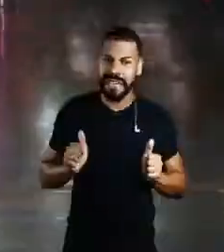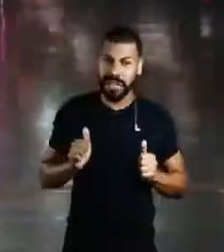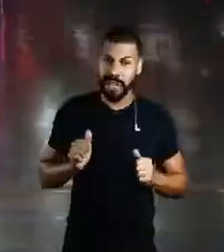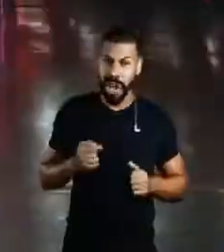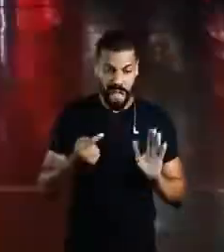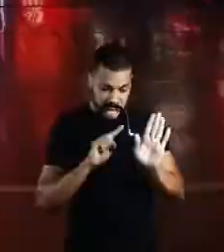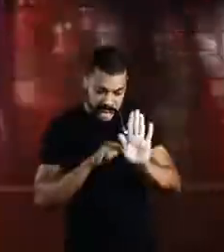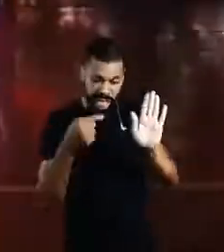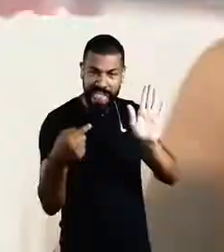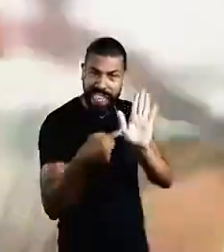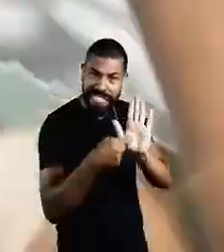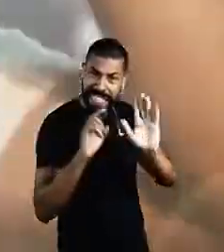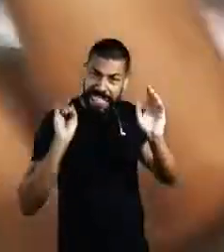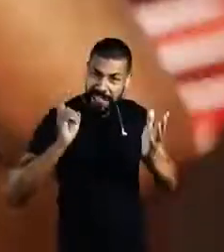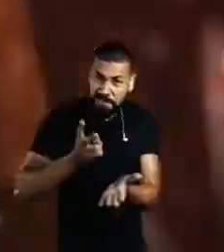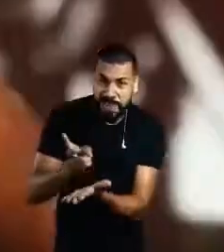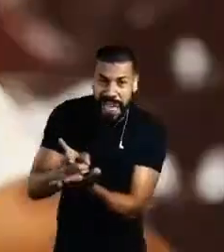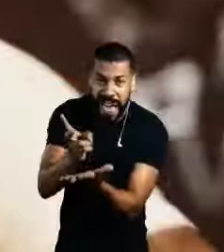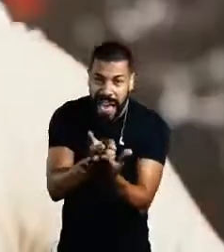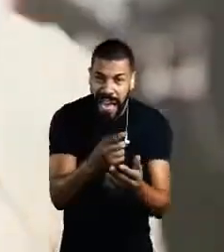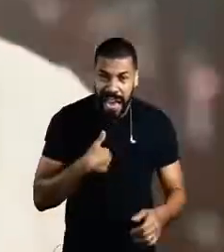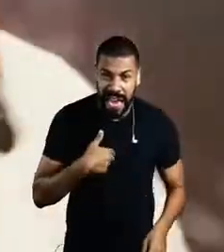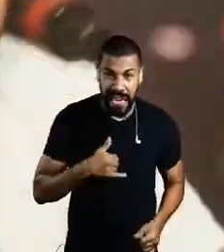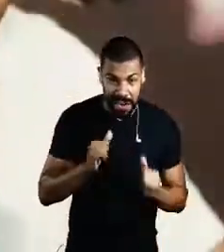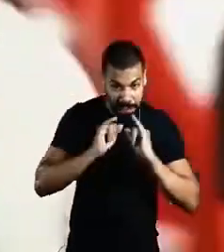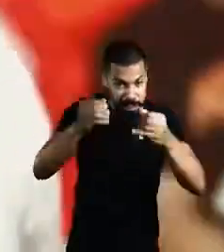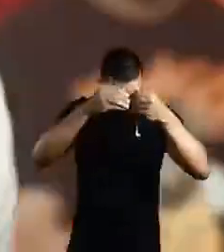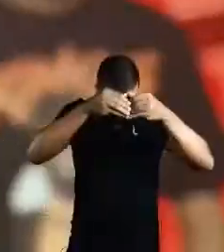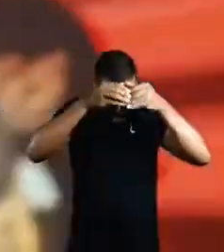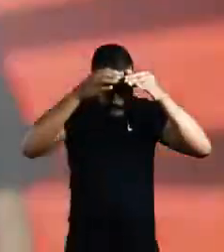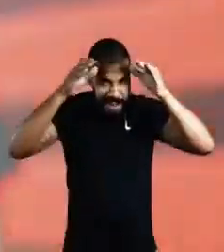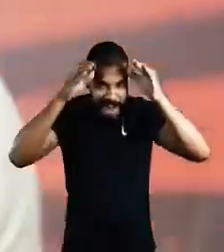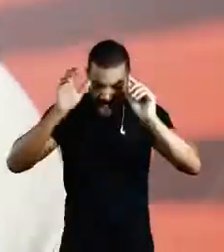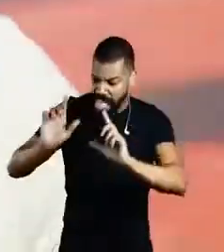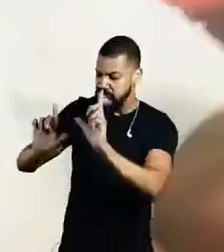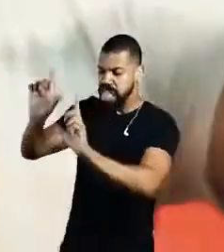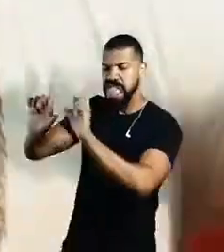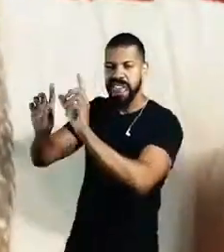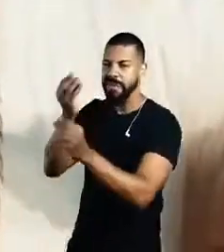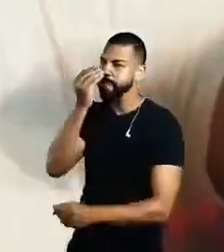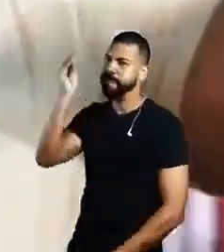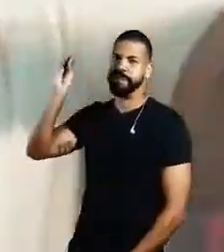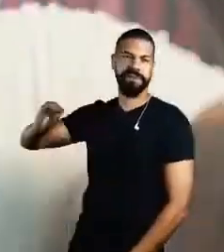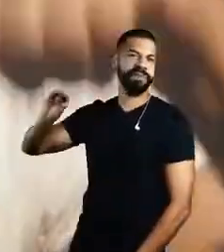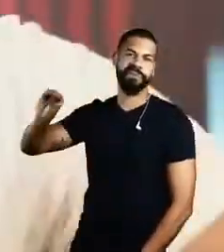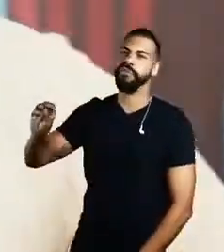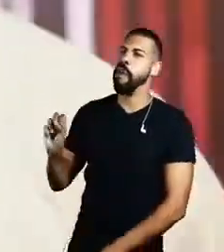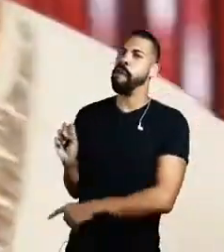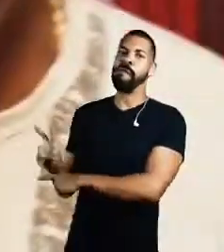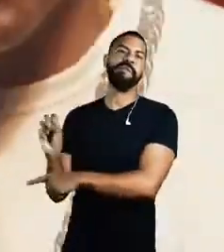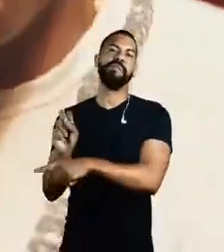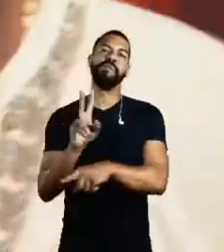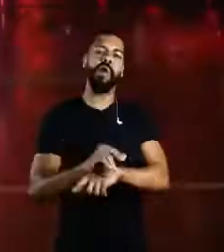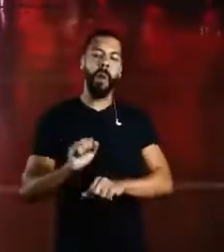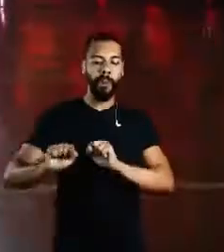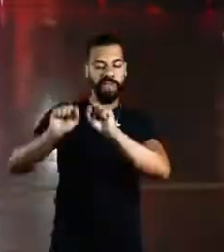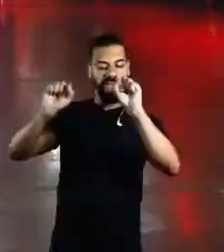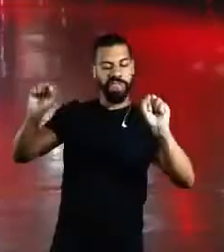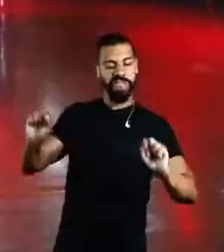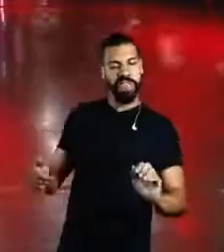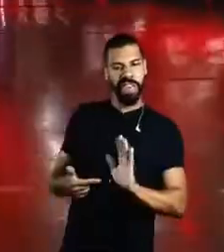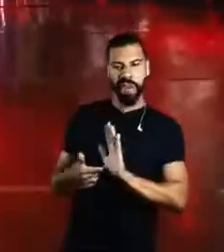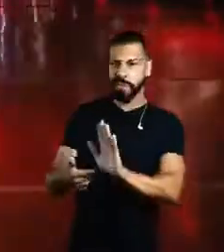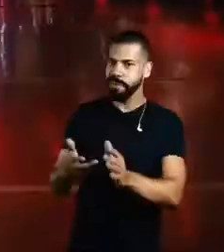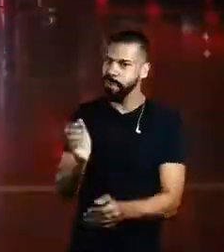tudo isso, pois não vejo paz. Liberte sua mente, TV é ilusão. É o veneno do sistema contra nós, irmão.